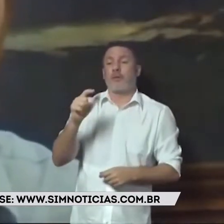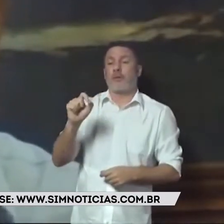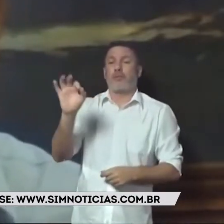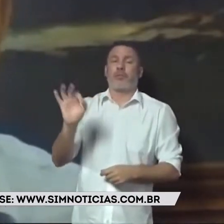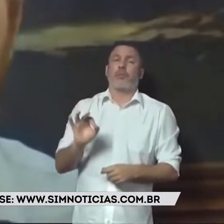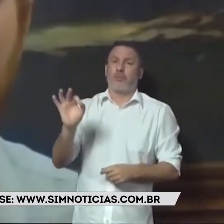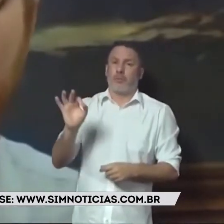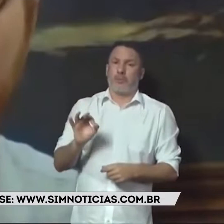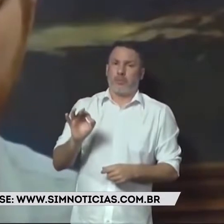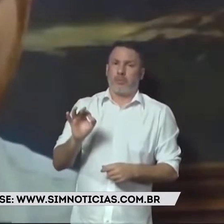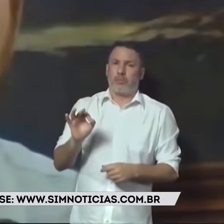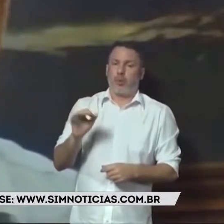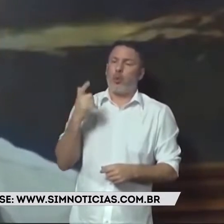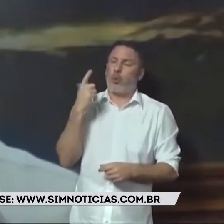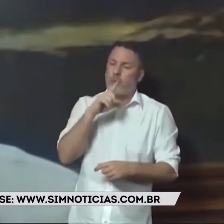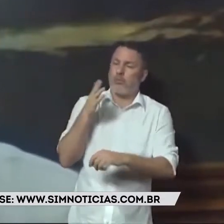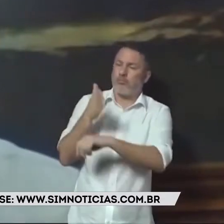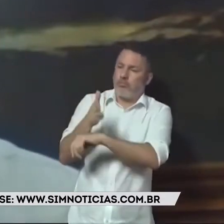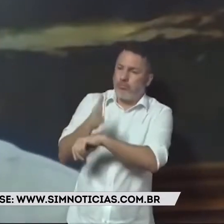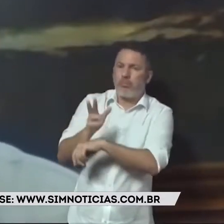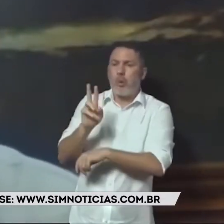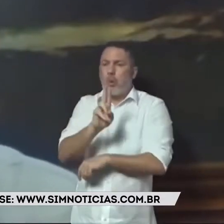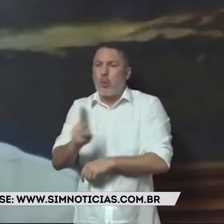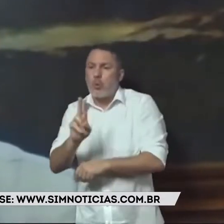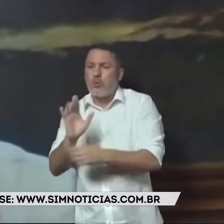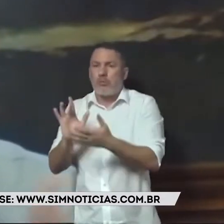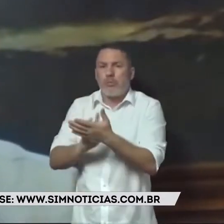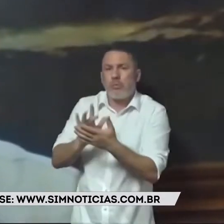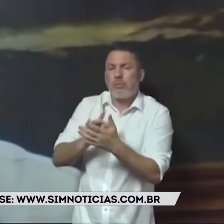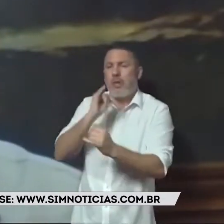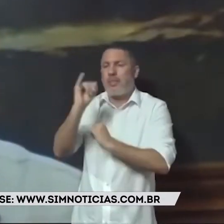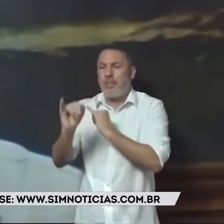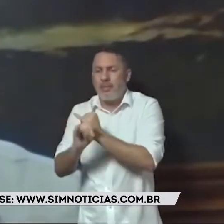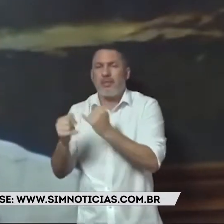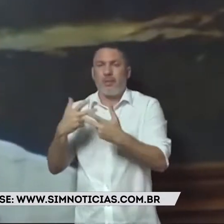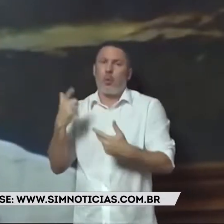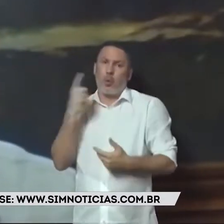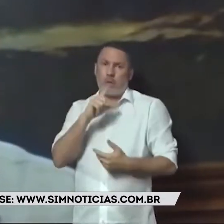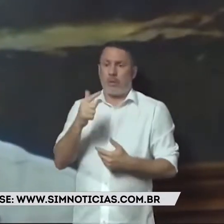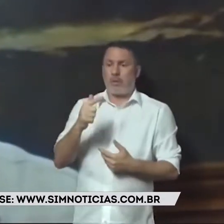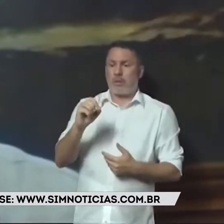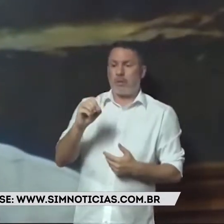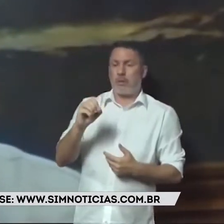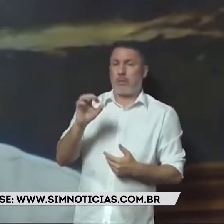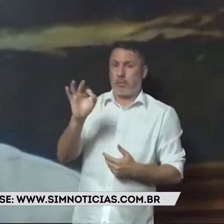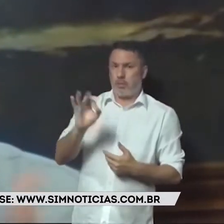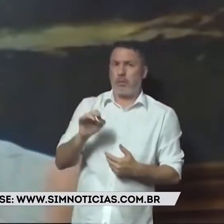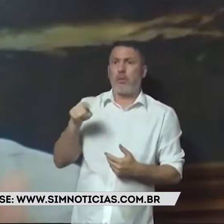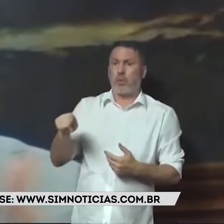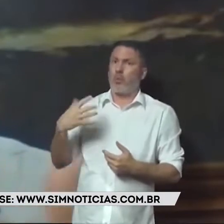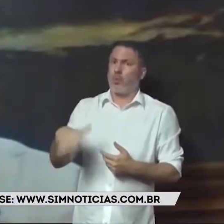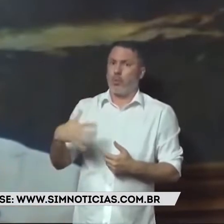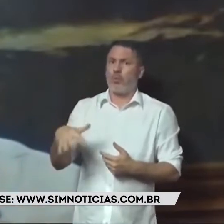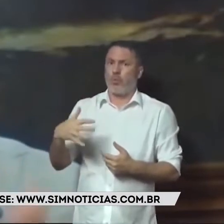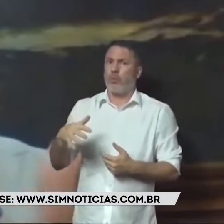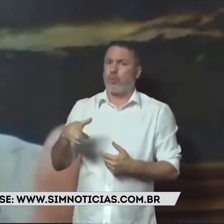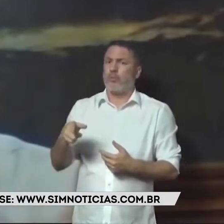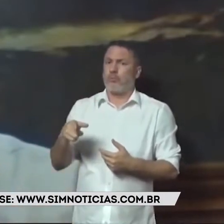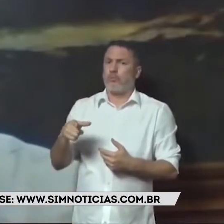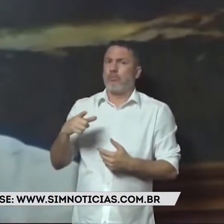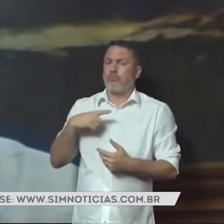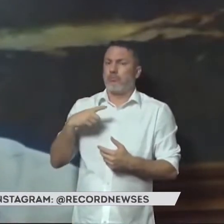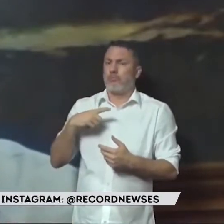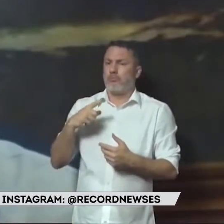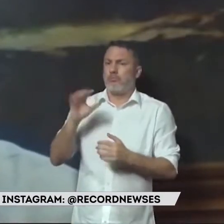programa escolar. Então essa é uma adesão bastante significativa, né? Já inclusive